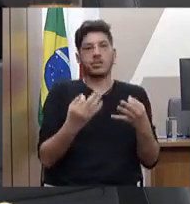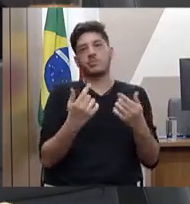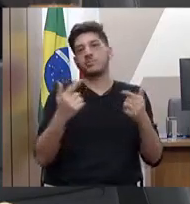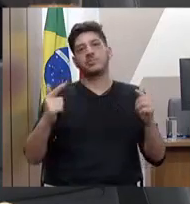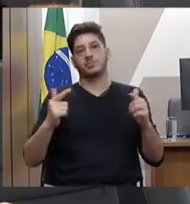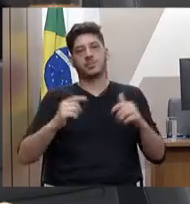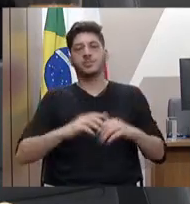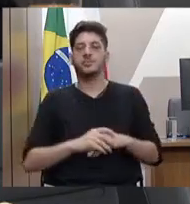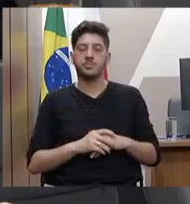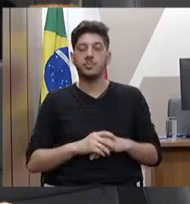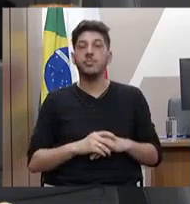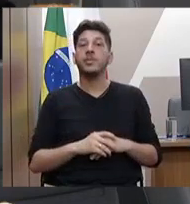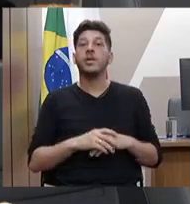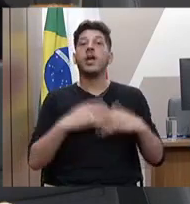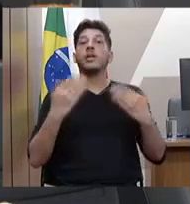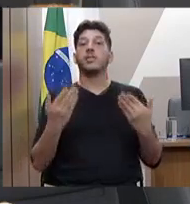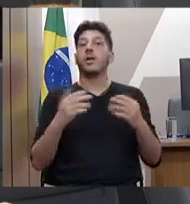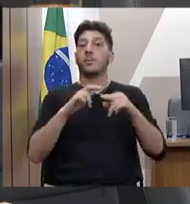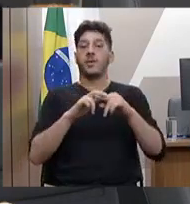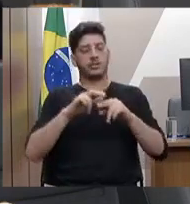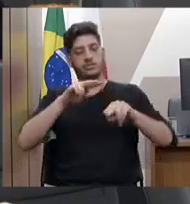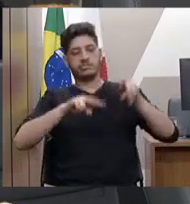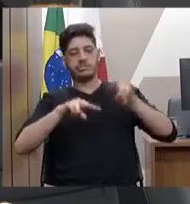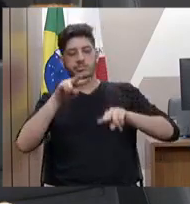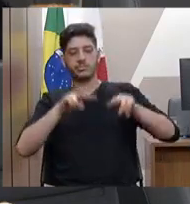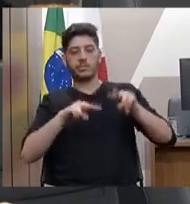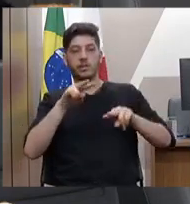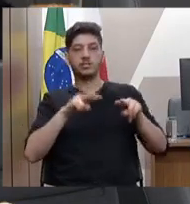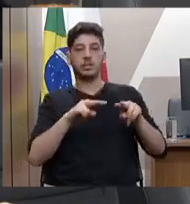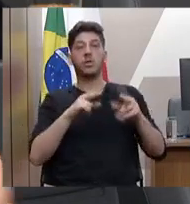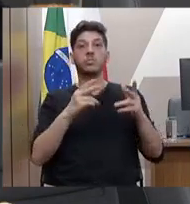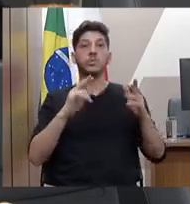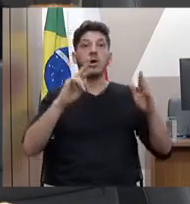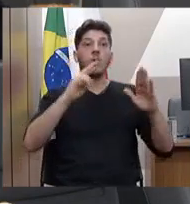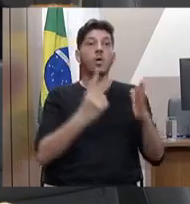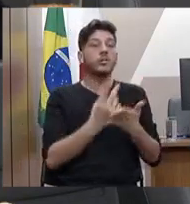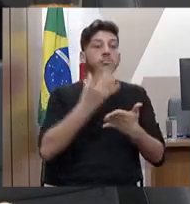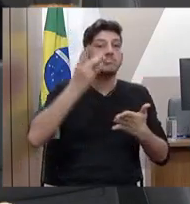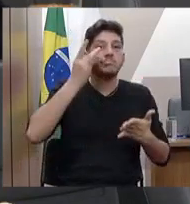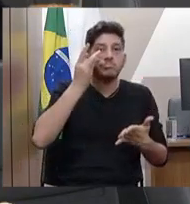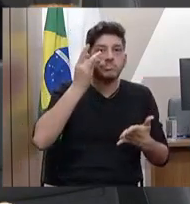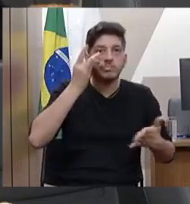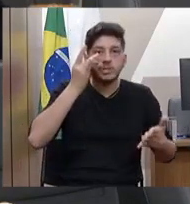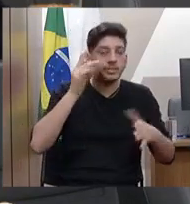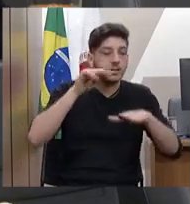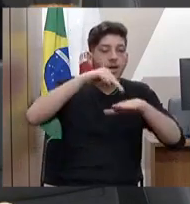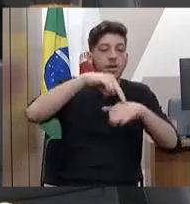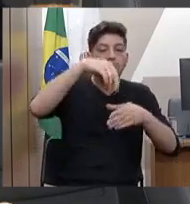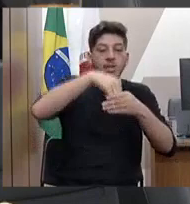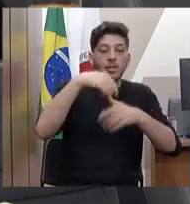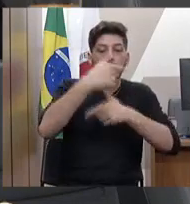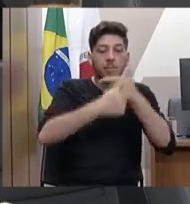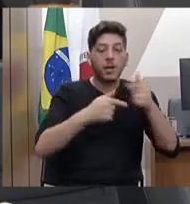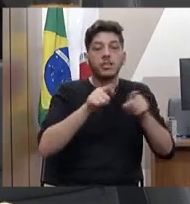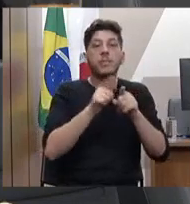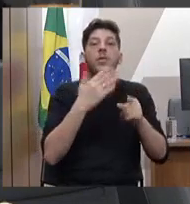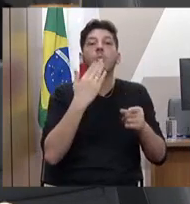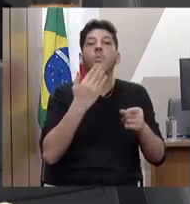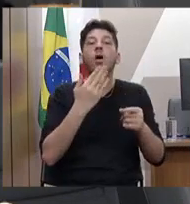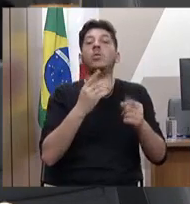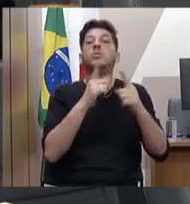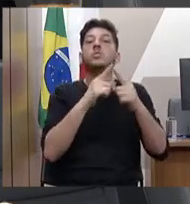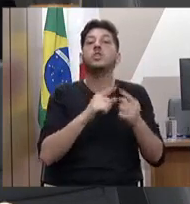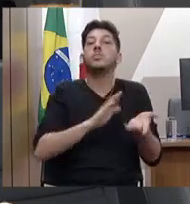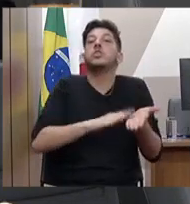e através do exame das condições reais em que o trabalho executado das exigências reais que são feitas aos trabalhadores que poderão servirsos